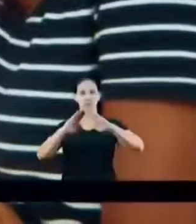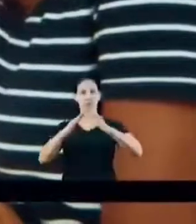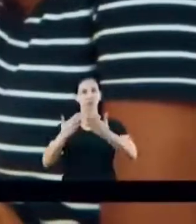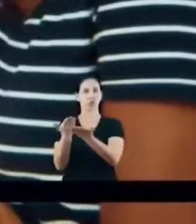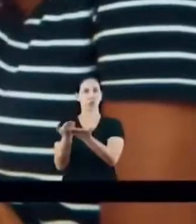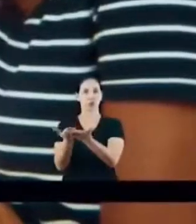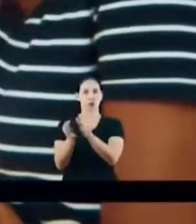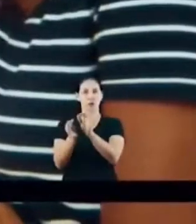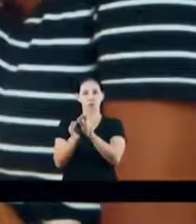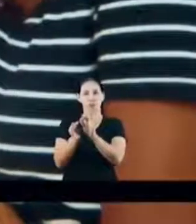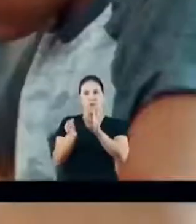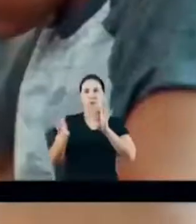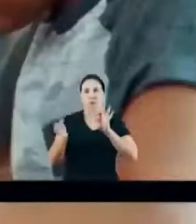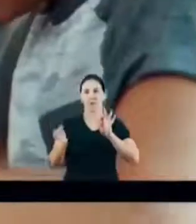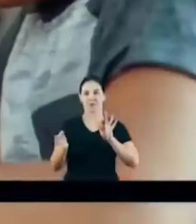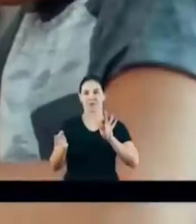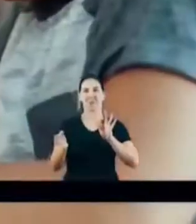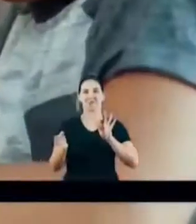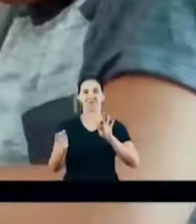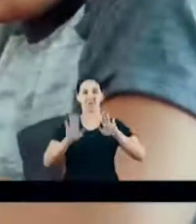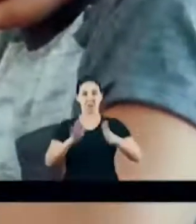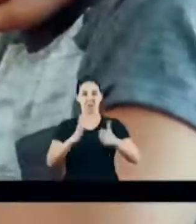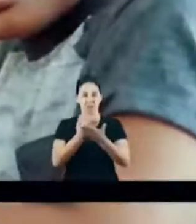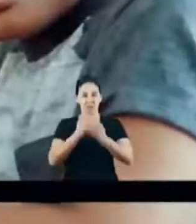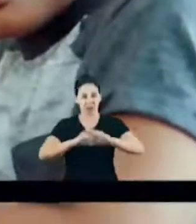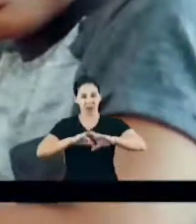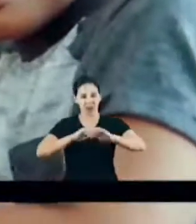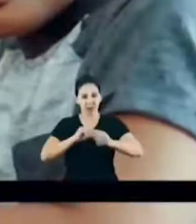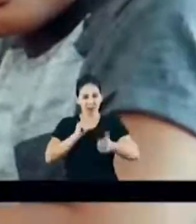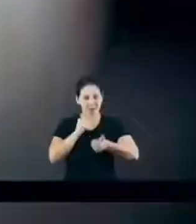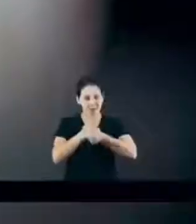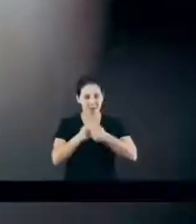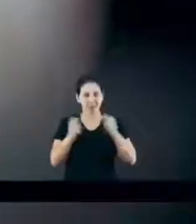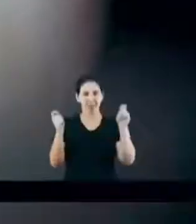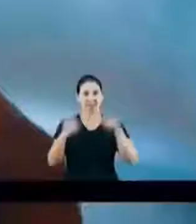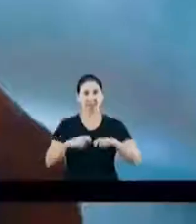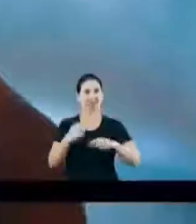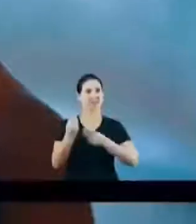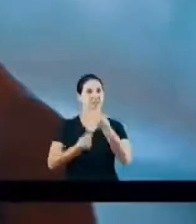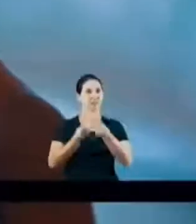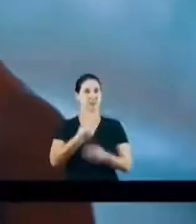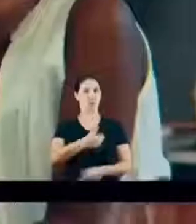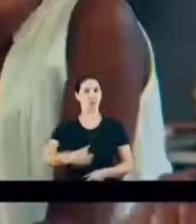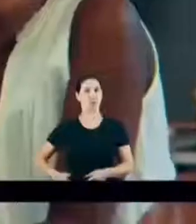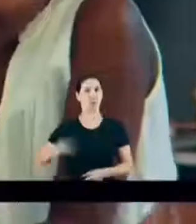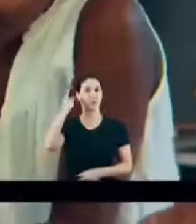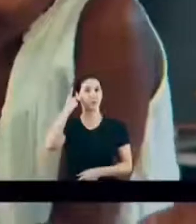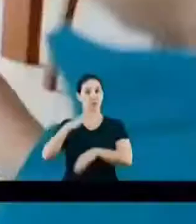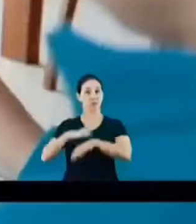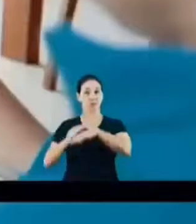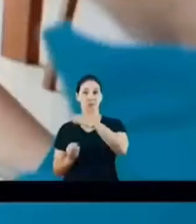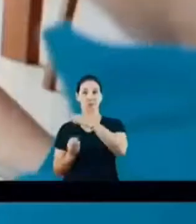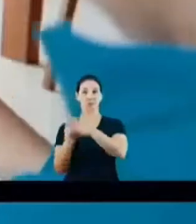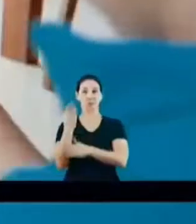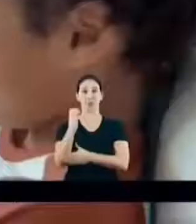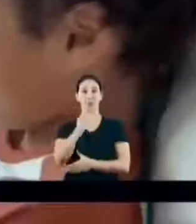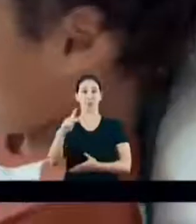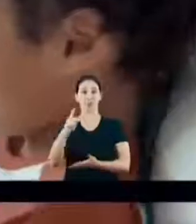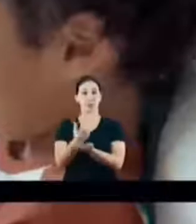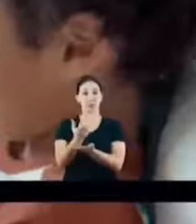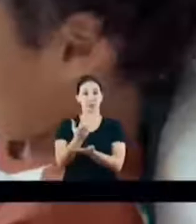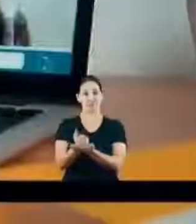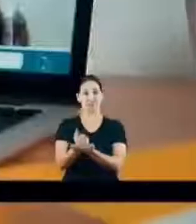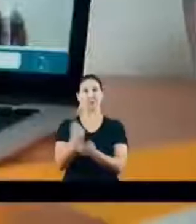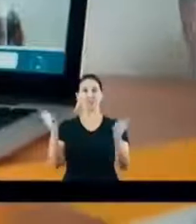A escola pode estar distante, mas as aulas não. Por isso, o governo de São Paulo criou um aplicativo online